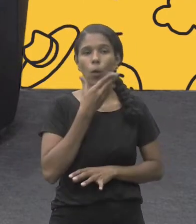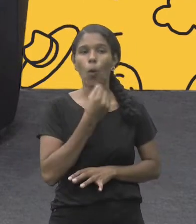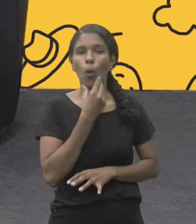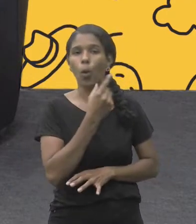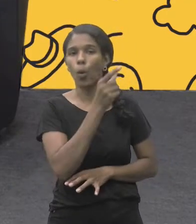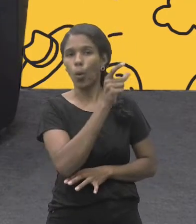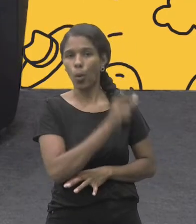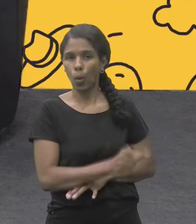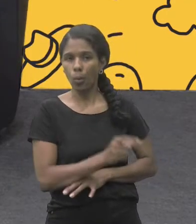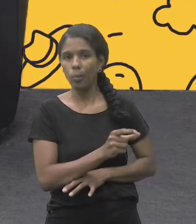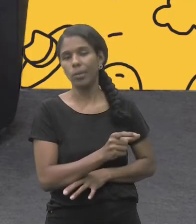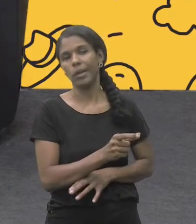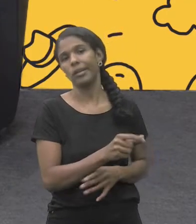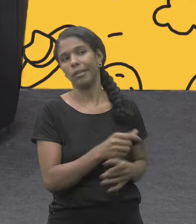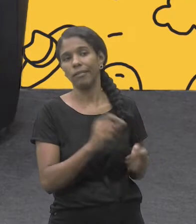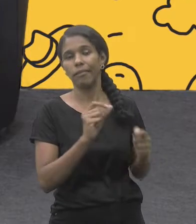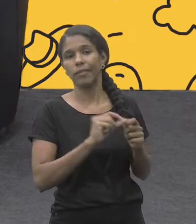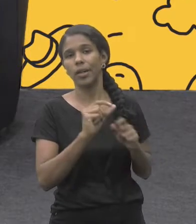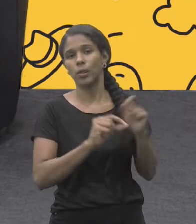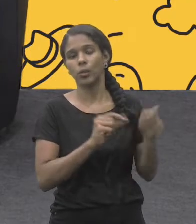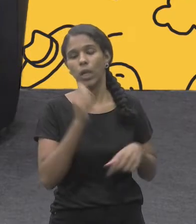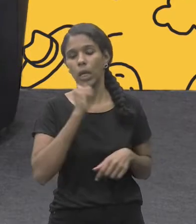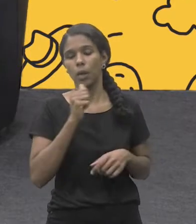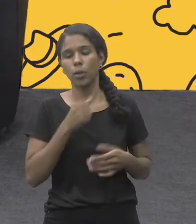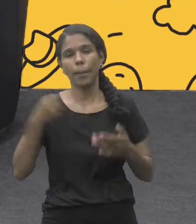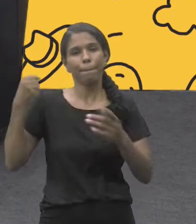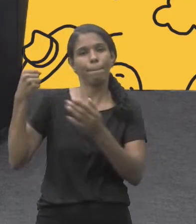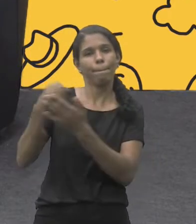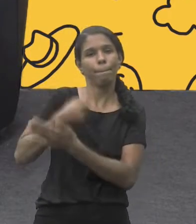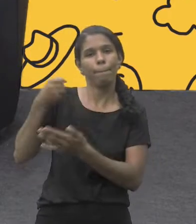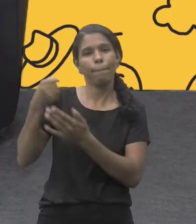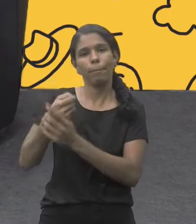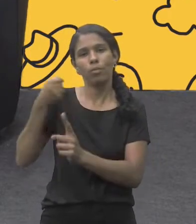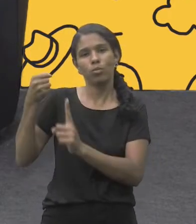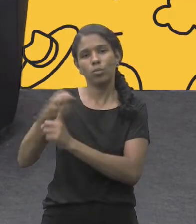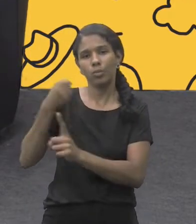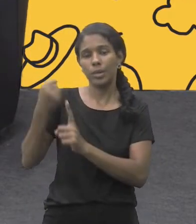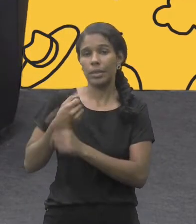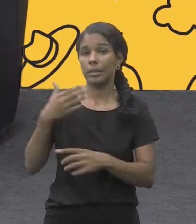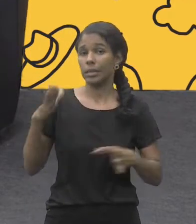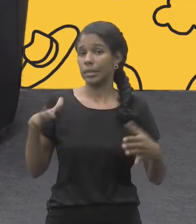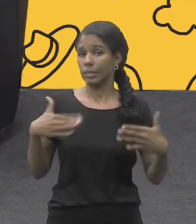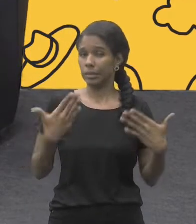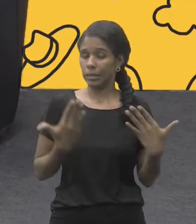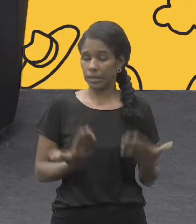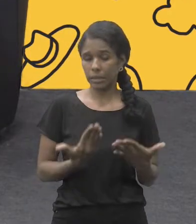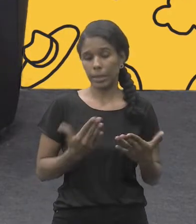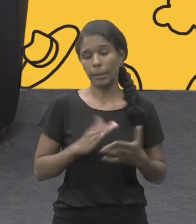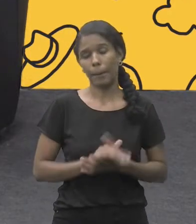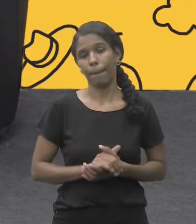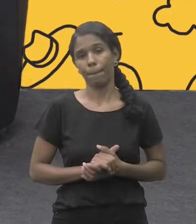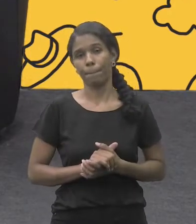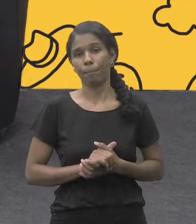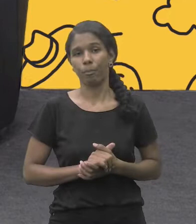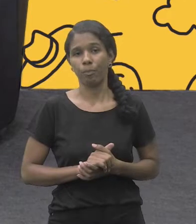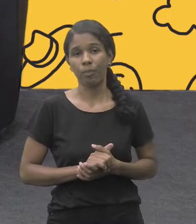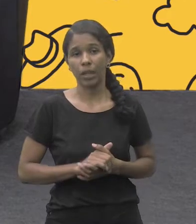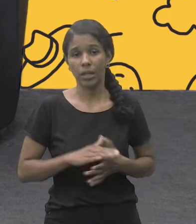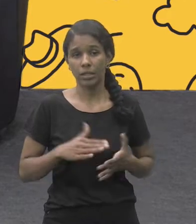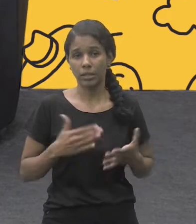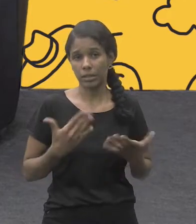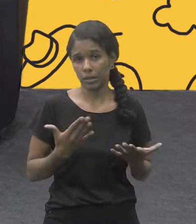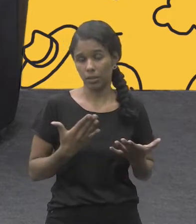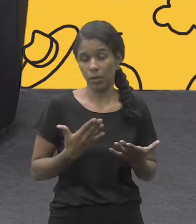Tem muito... Vamos colocar assim, pessoas que têm problemas mentais, né? Então, quando eles pegam uma menina, por exemplo, e vão